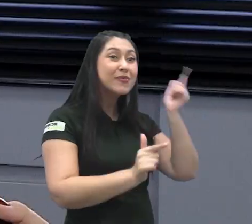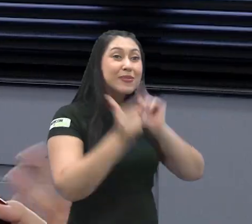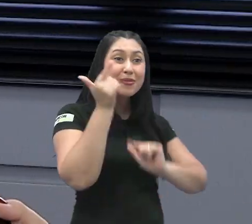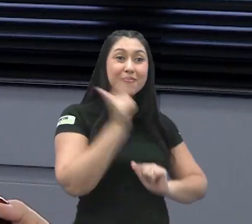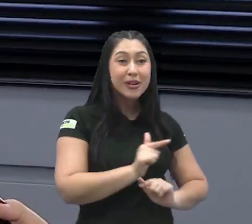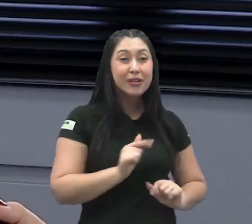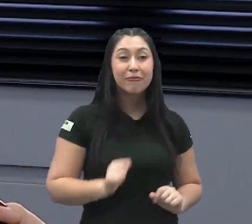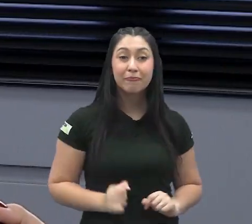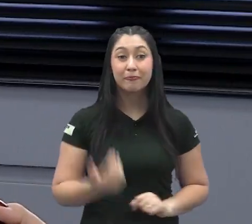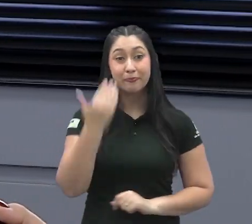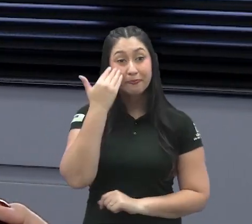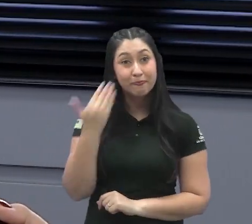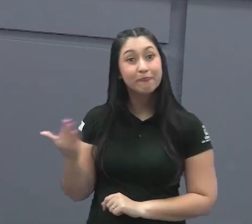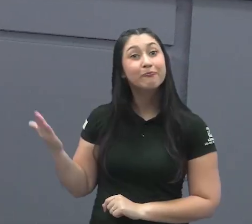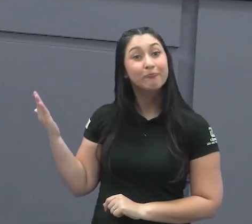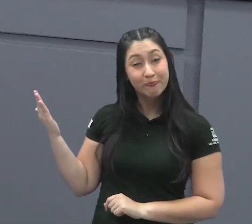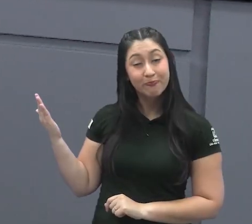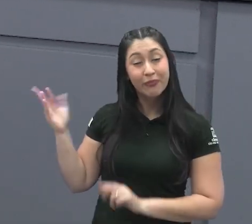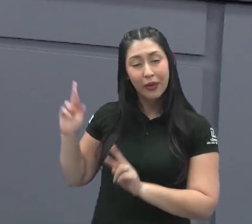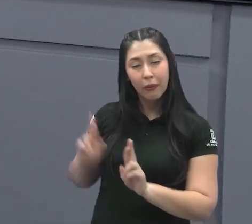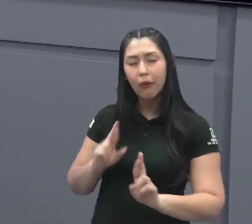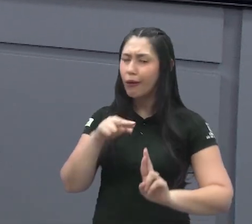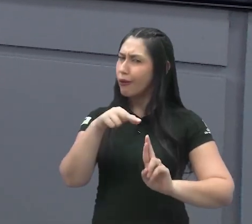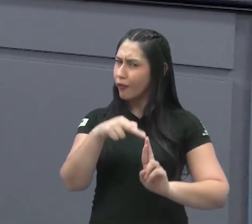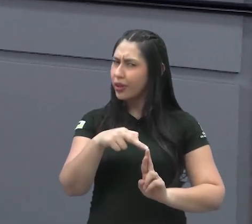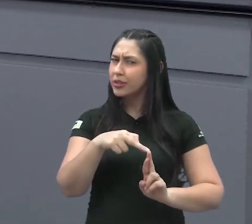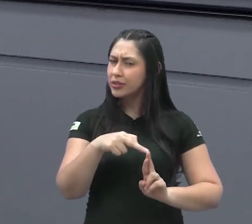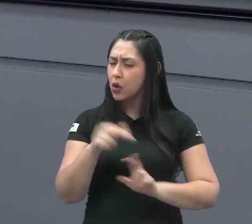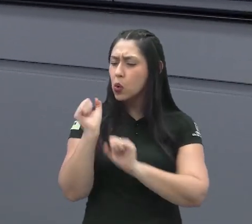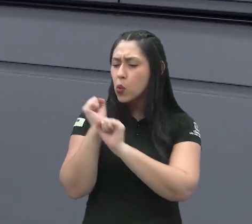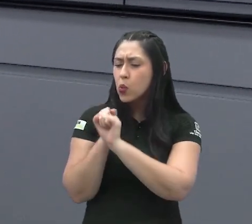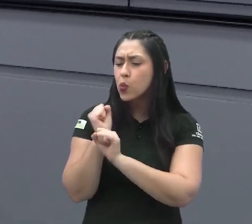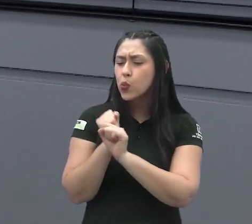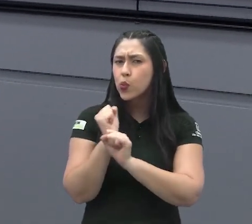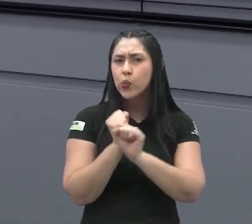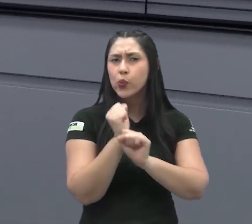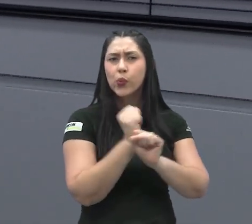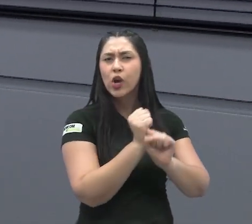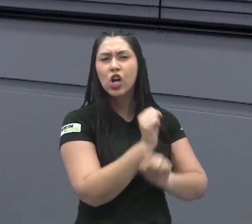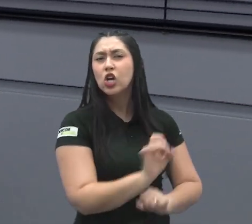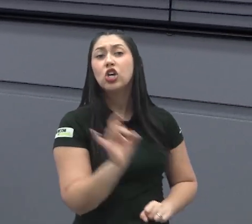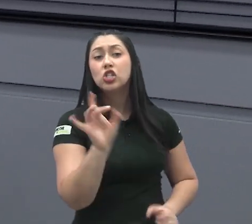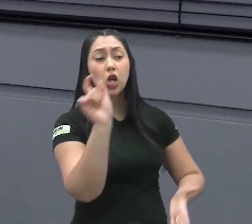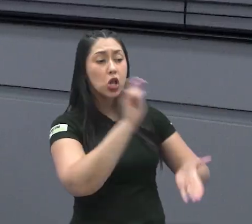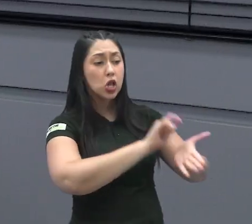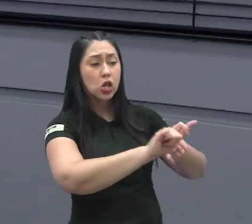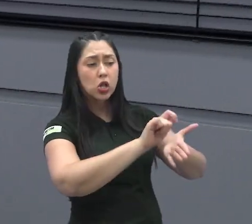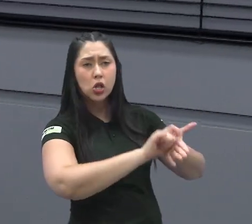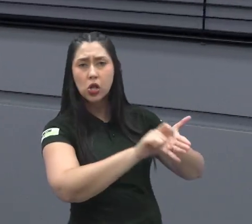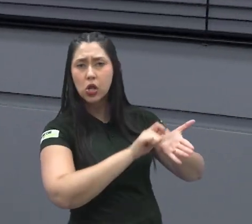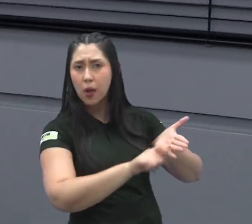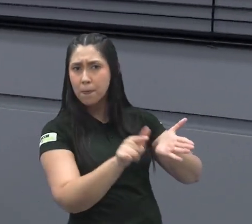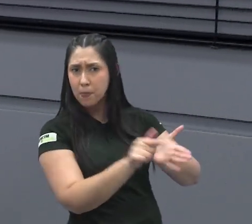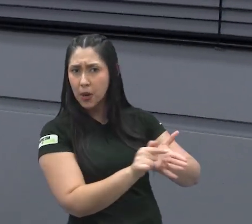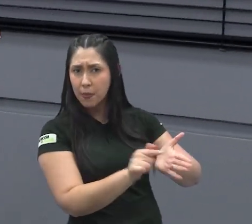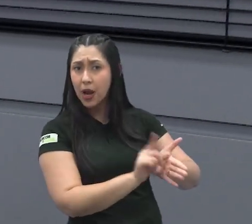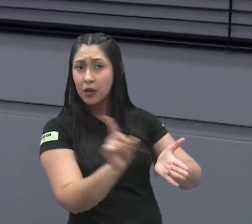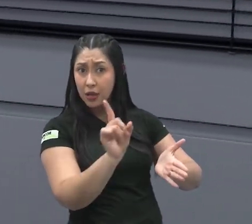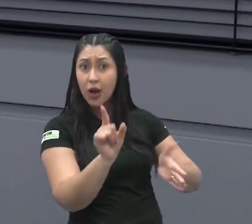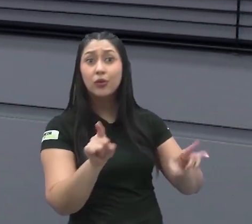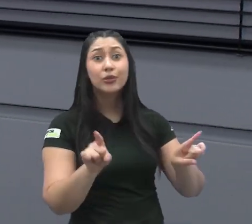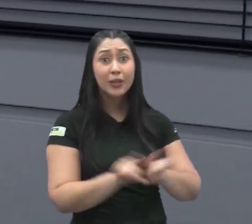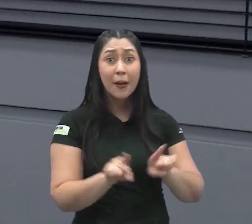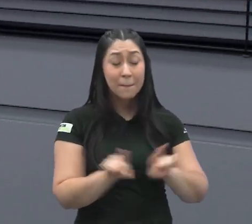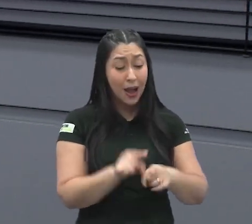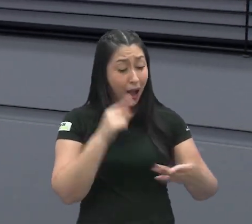atrás para conseguir realizar meu sonho. E a Sara é um exemplo disso. Ao longo dos anos, ela não apenas anotou seus